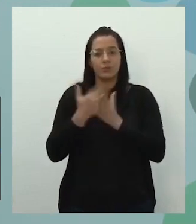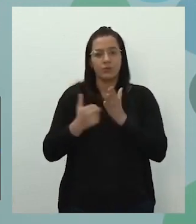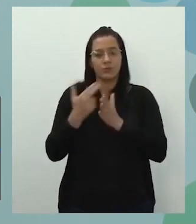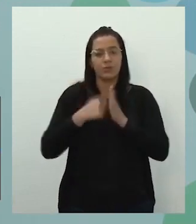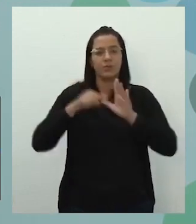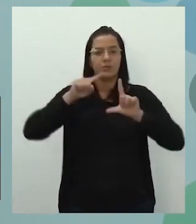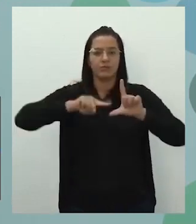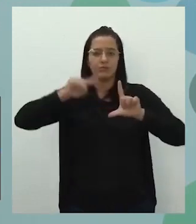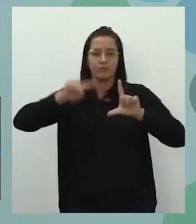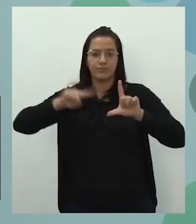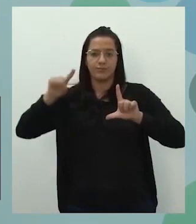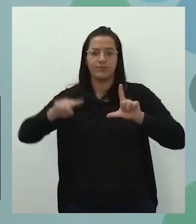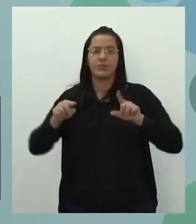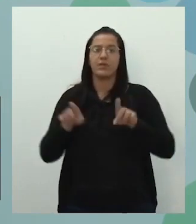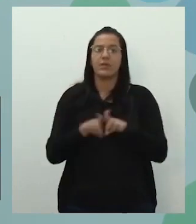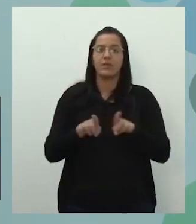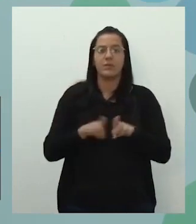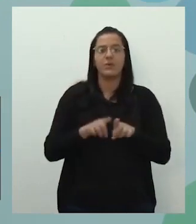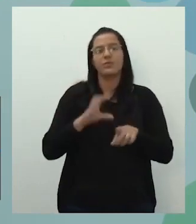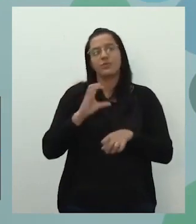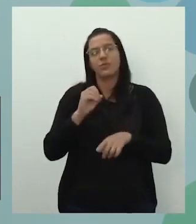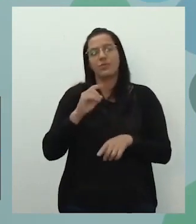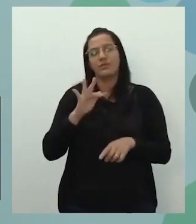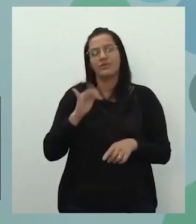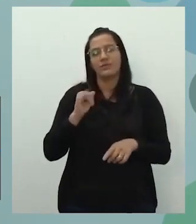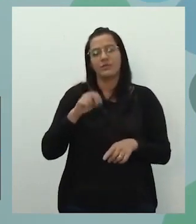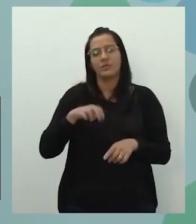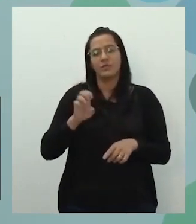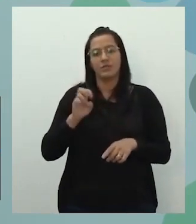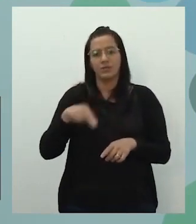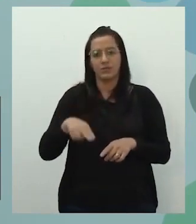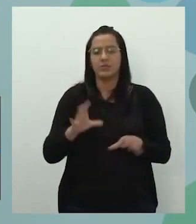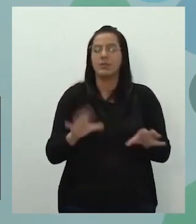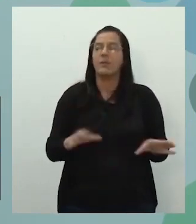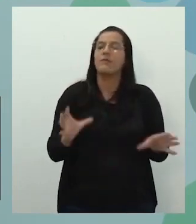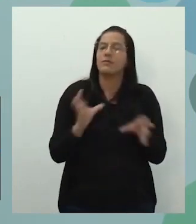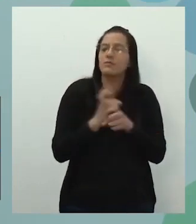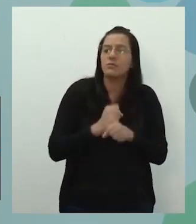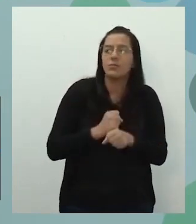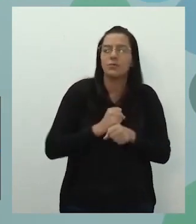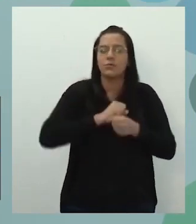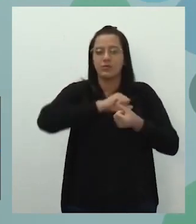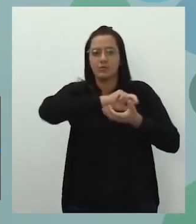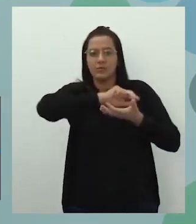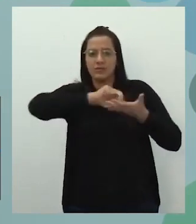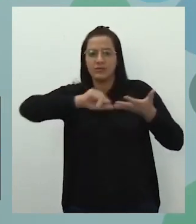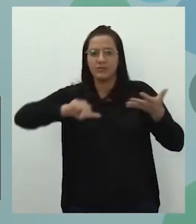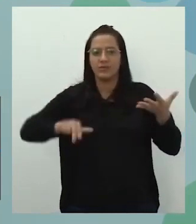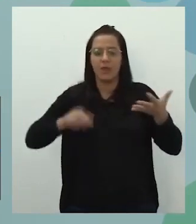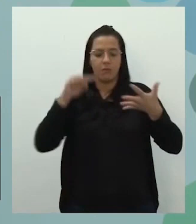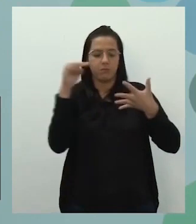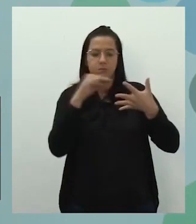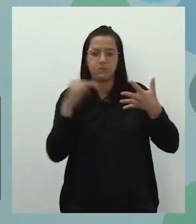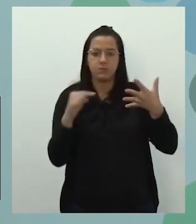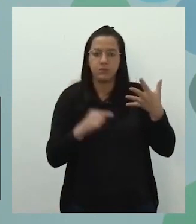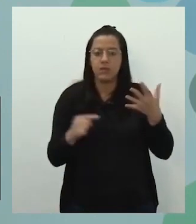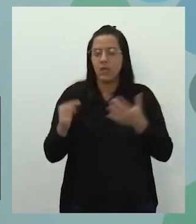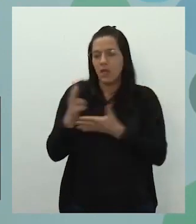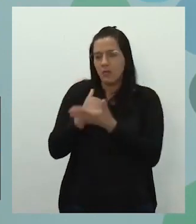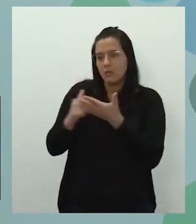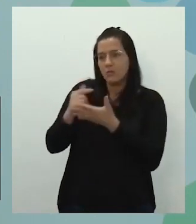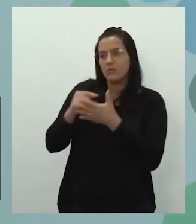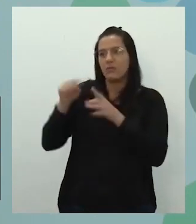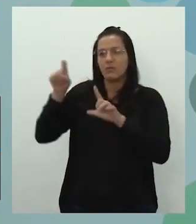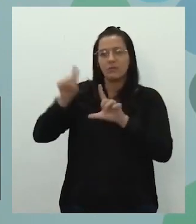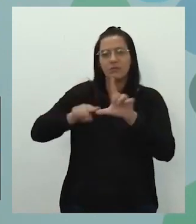através dos coeficientes. E também nessa aula a gente fez cálculo da taxa de variação, observando os gráficos. E por